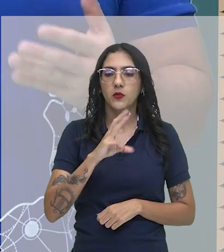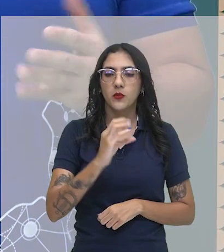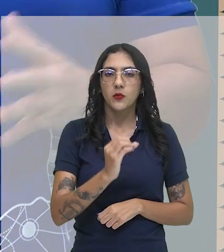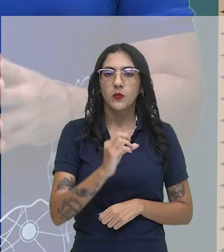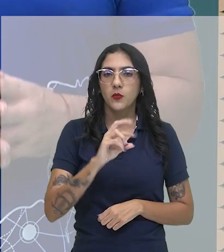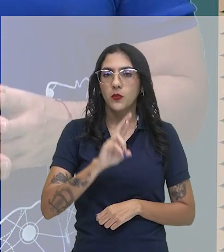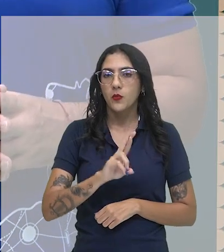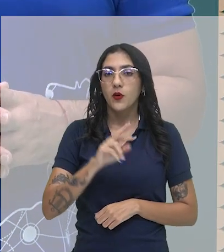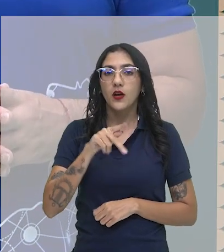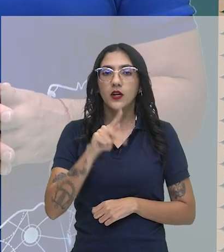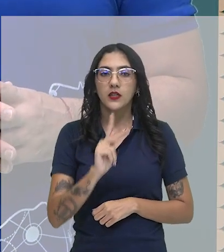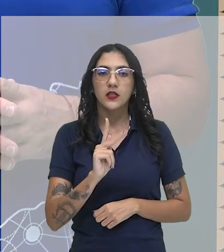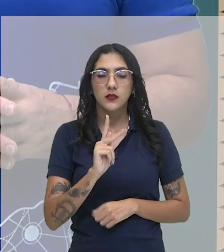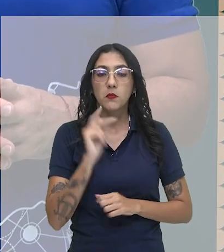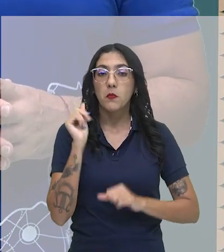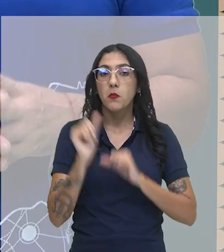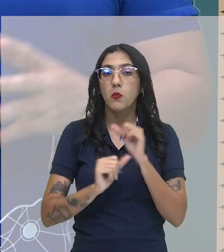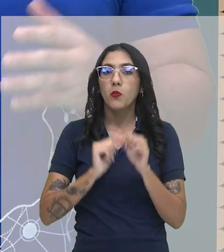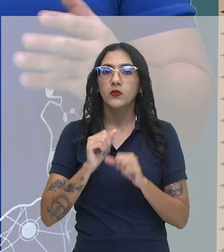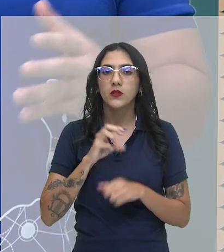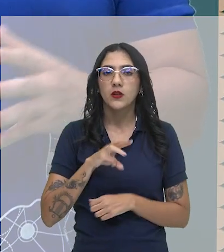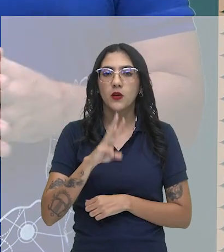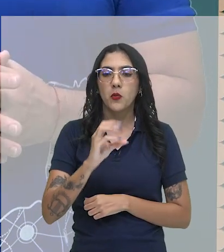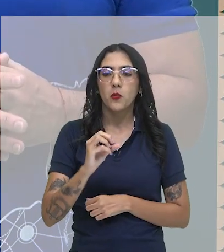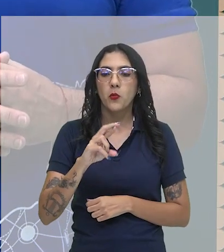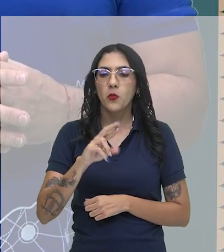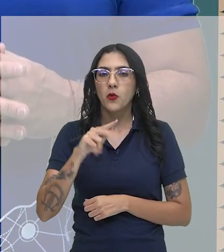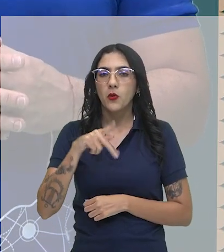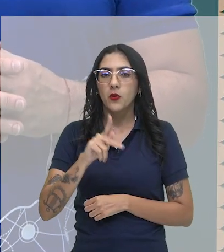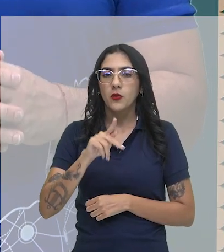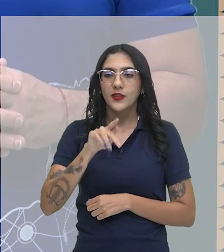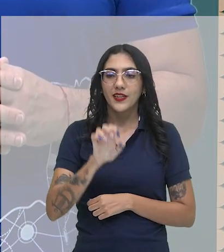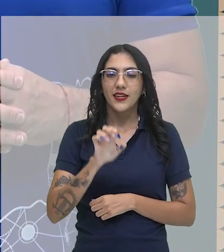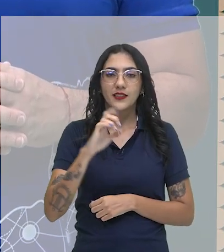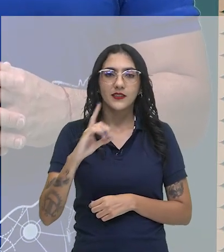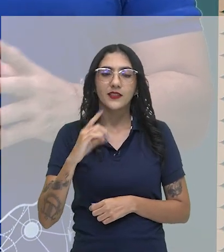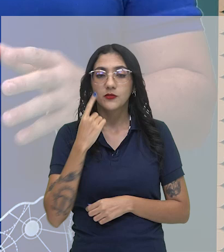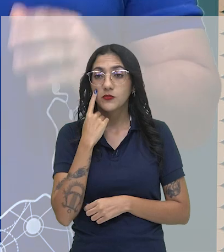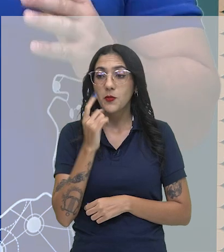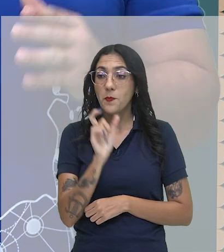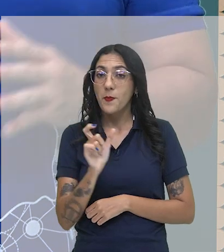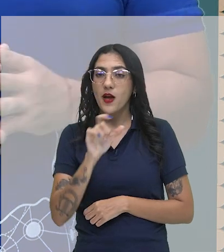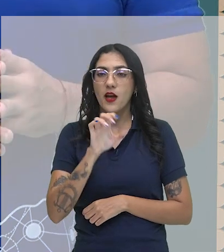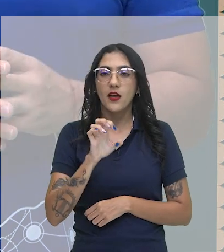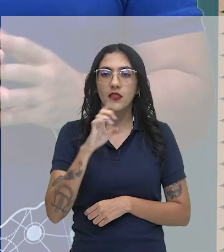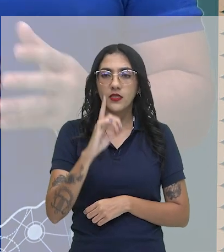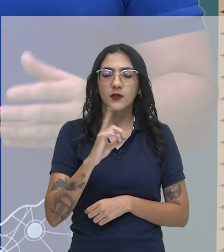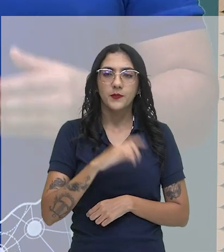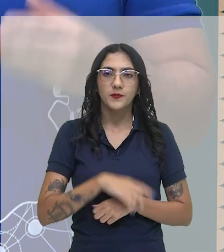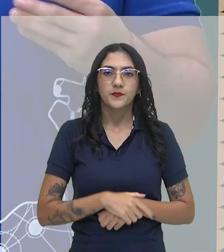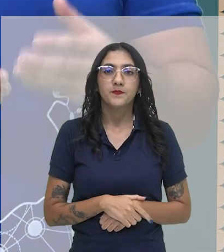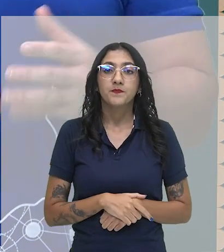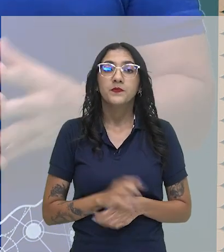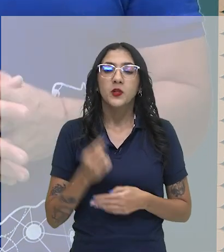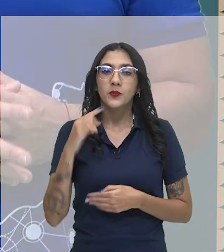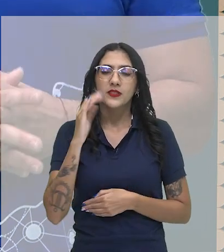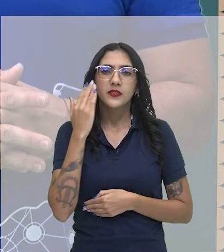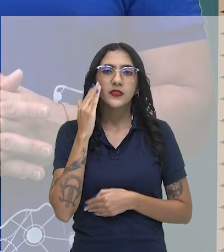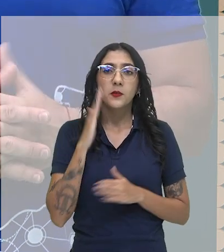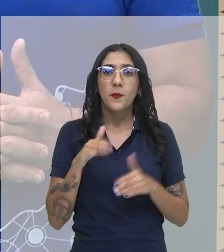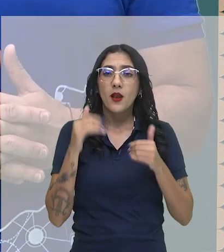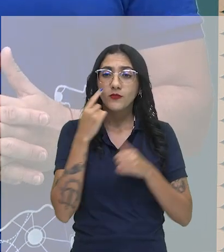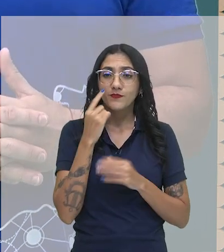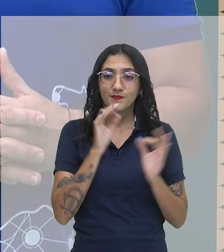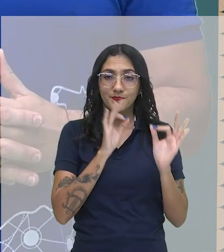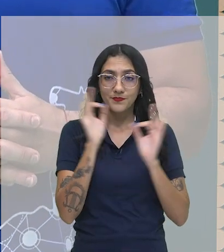verbo work no passado ele fica worked. Nós finalizamos com ed. Para vocês entenderem melhor esta mudança, vamos